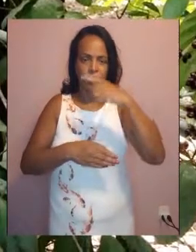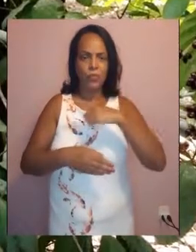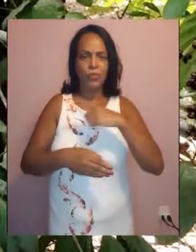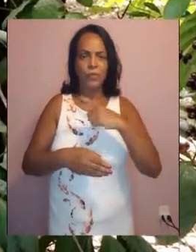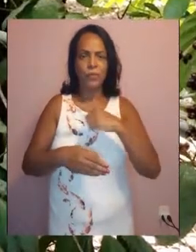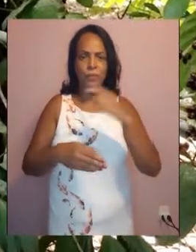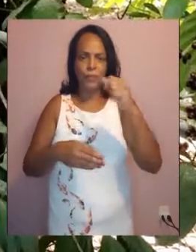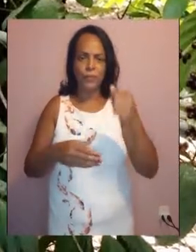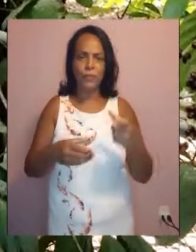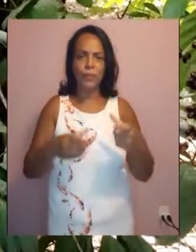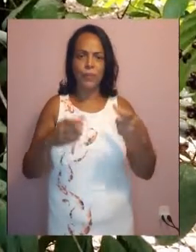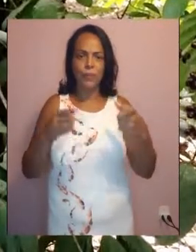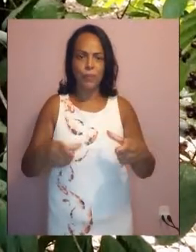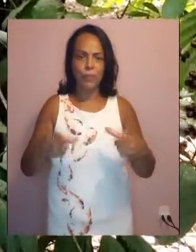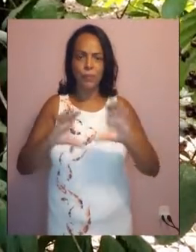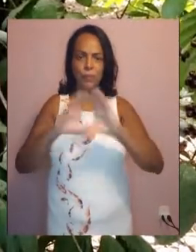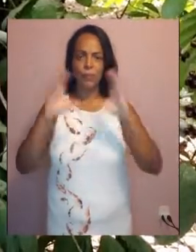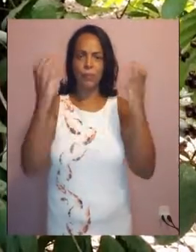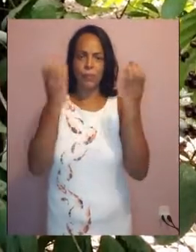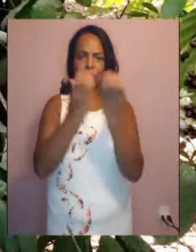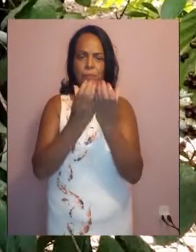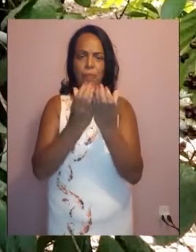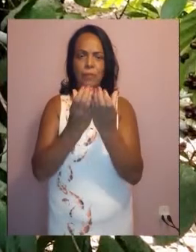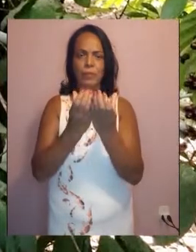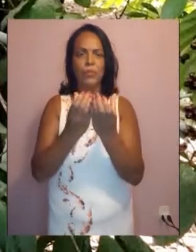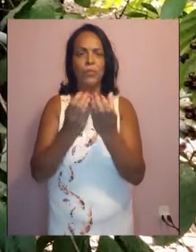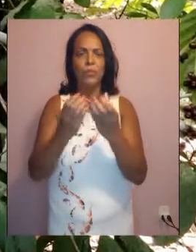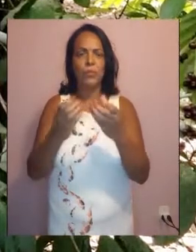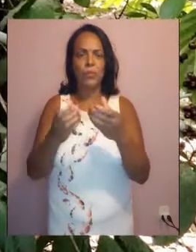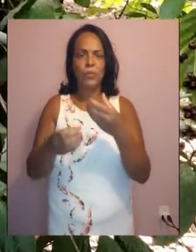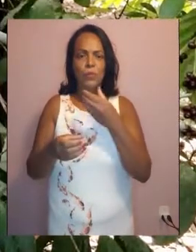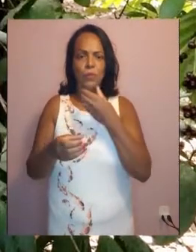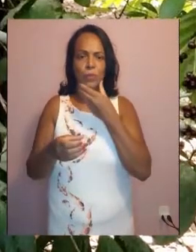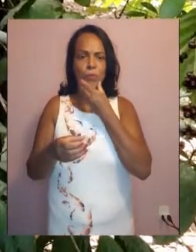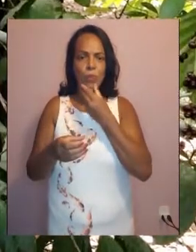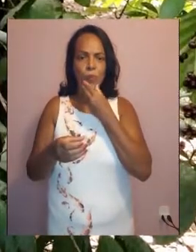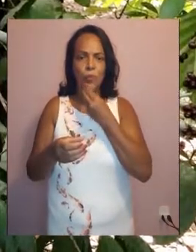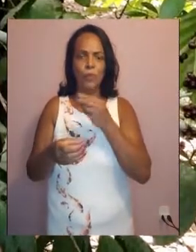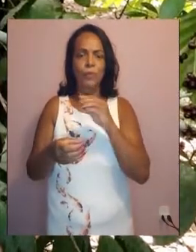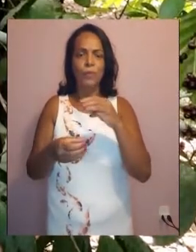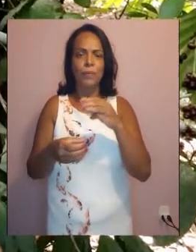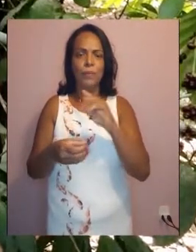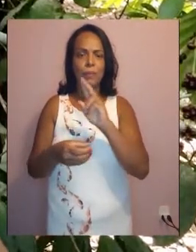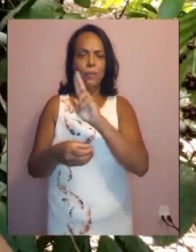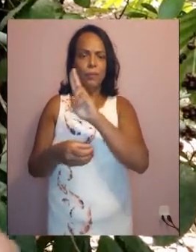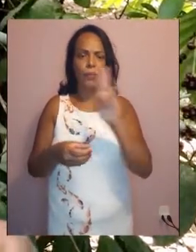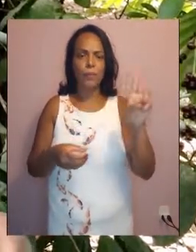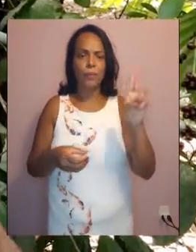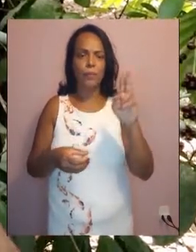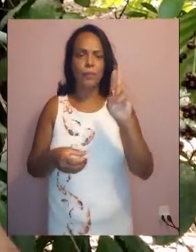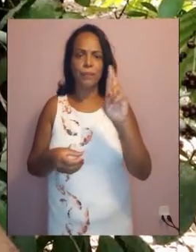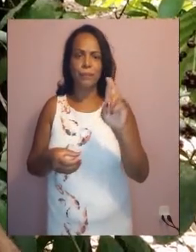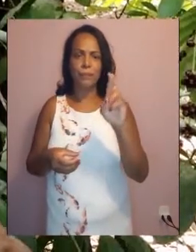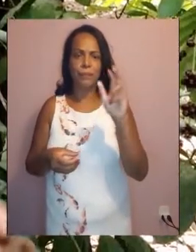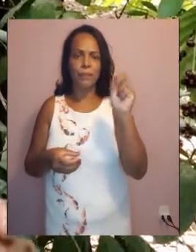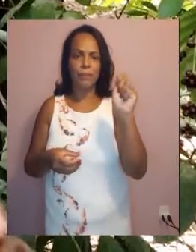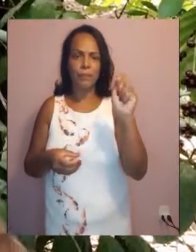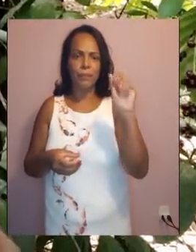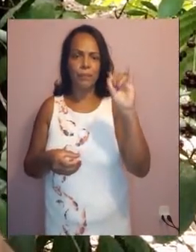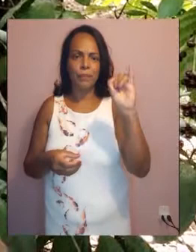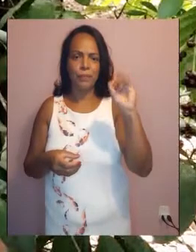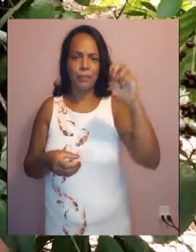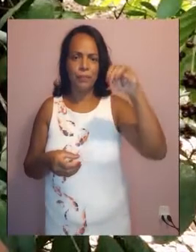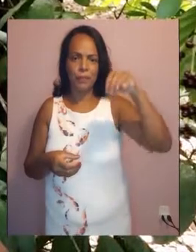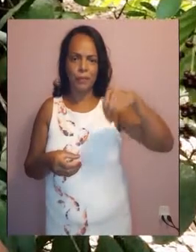E aí, como era natural, né, quando as pessoas assim naquela época se encontravam e